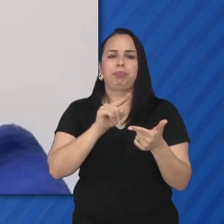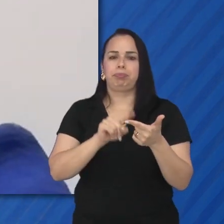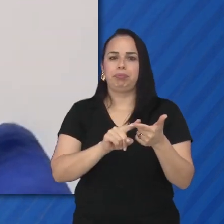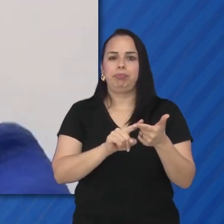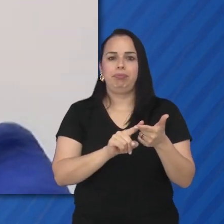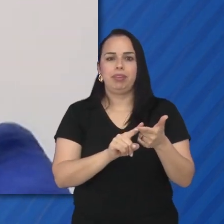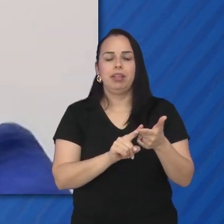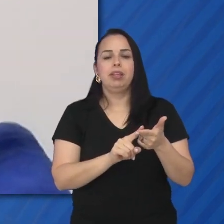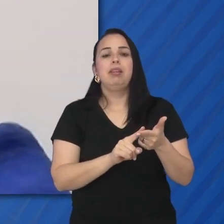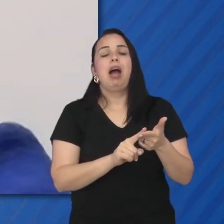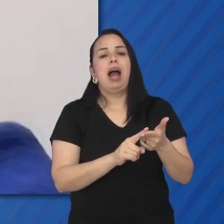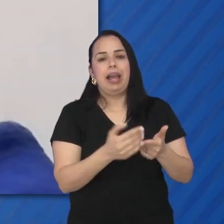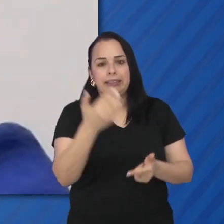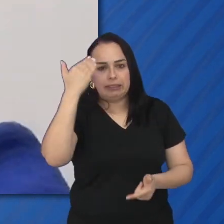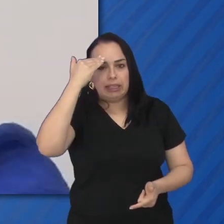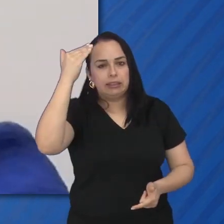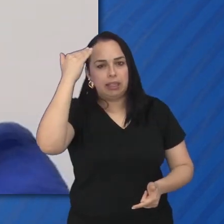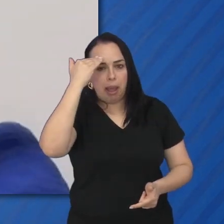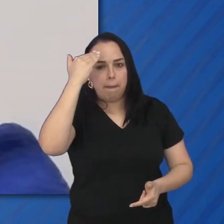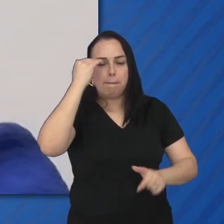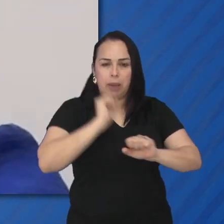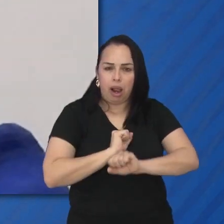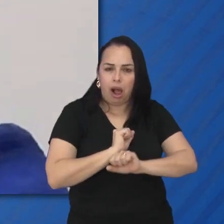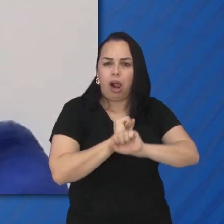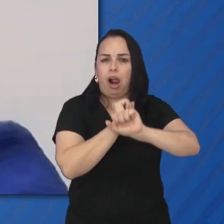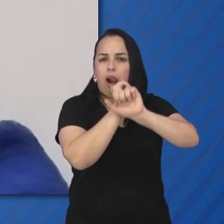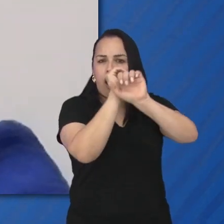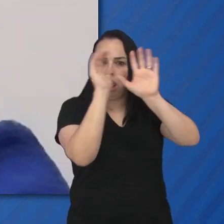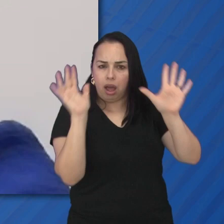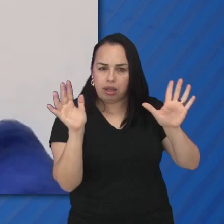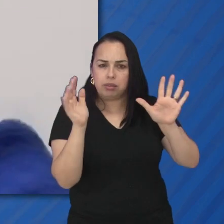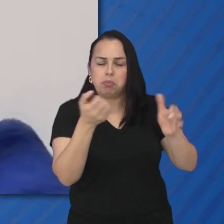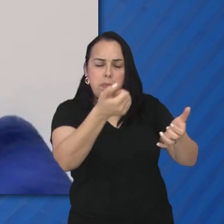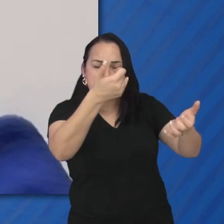respeitar, a ouvir mais,